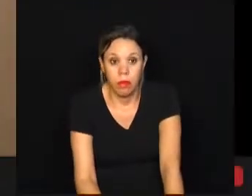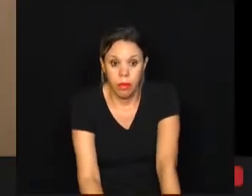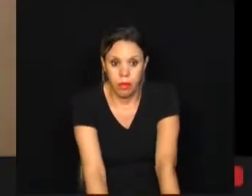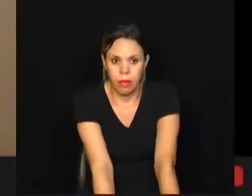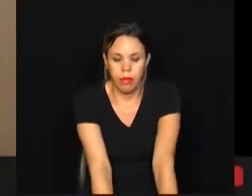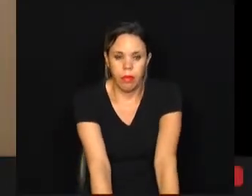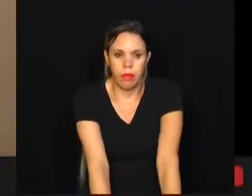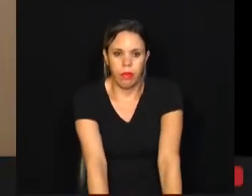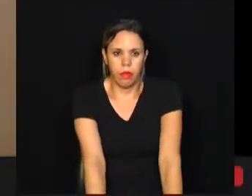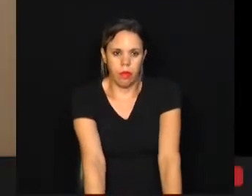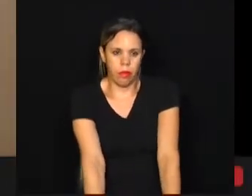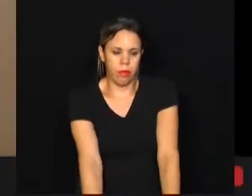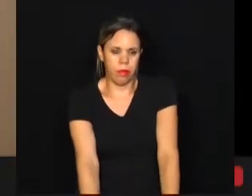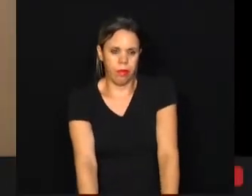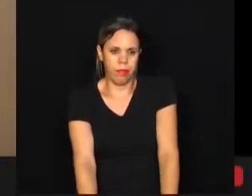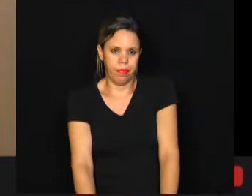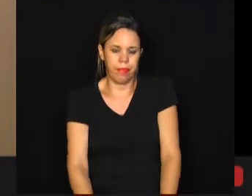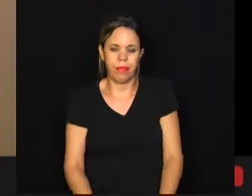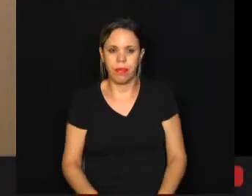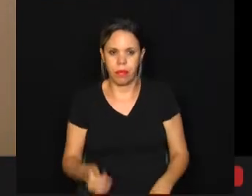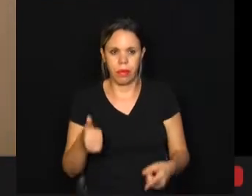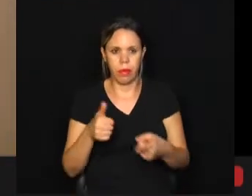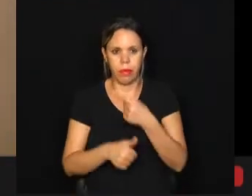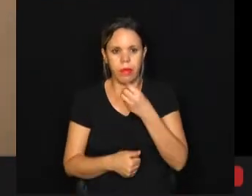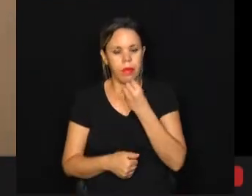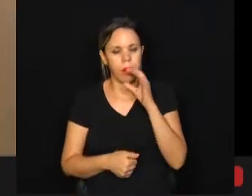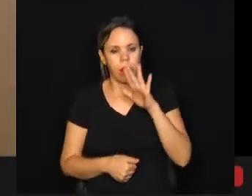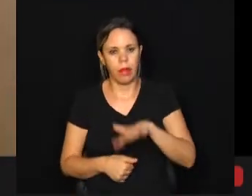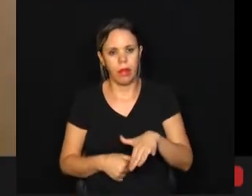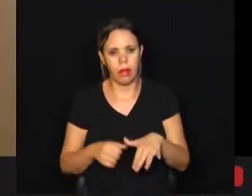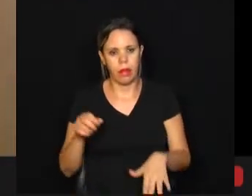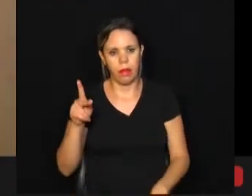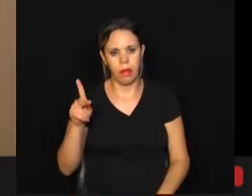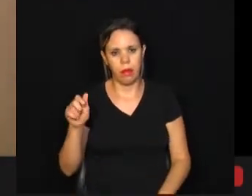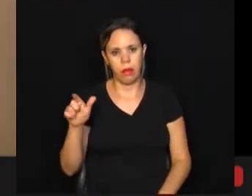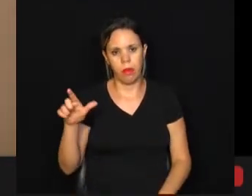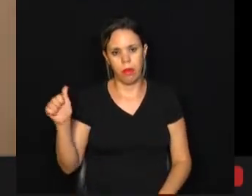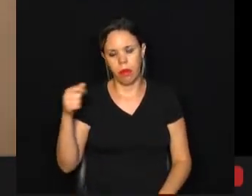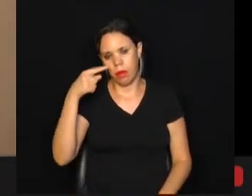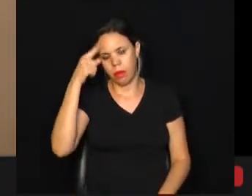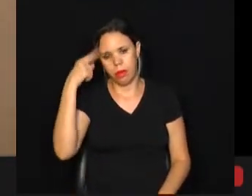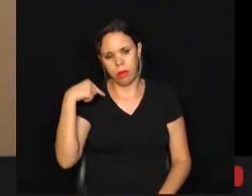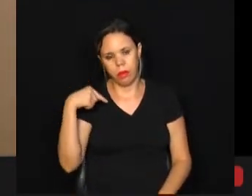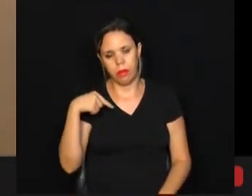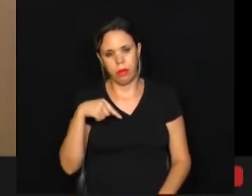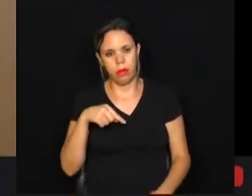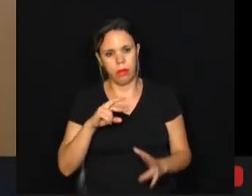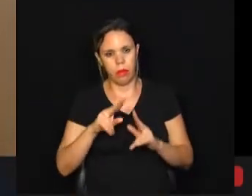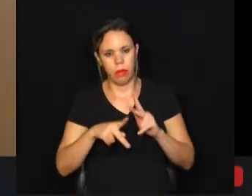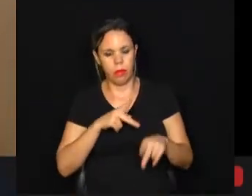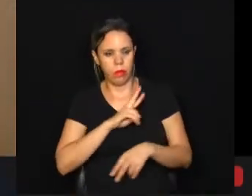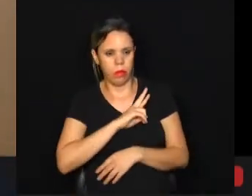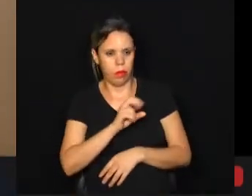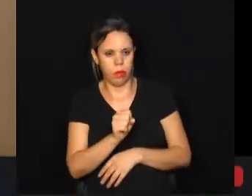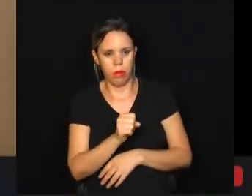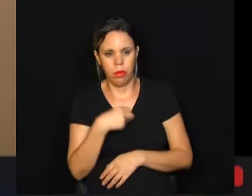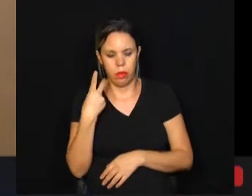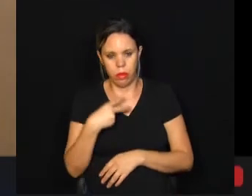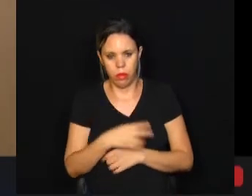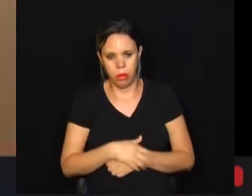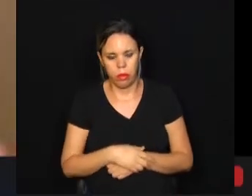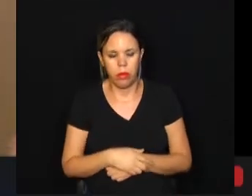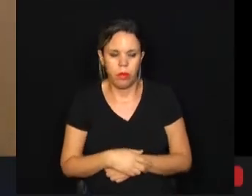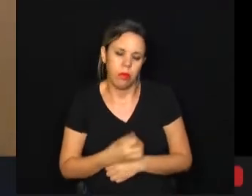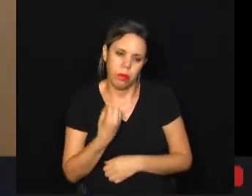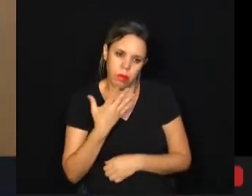Tá, então, em primeiro lugar, né, boa tarde a Paula, Miguel, ao Rossini, Luiz Rossini.